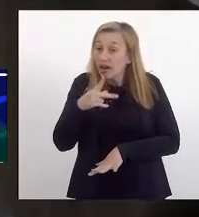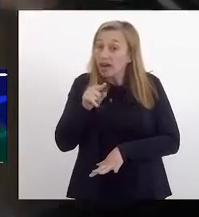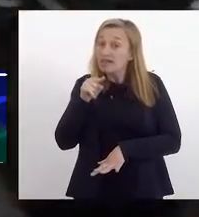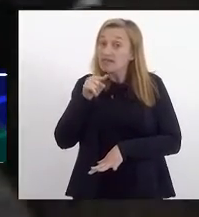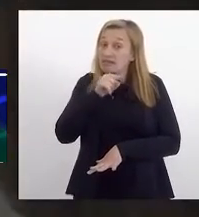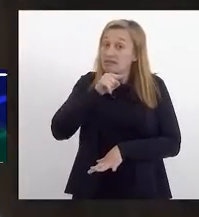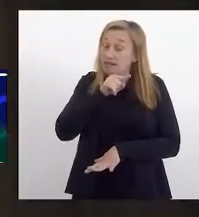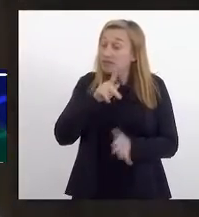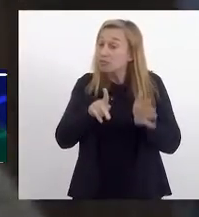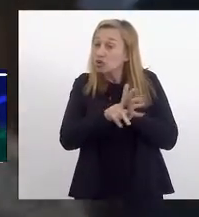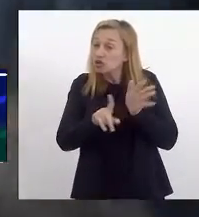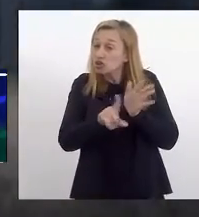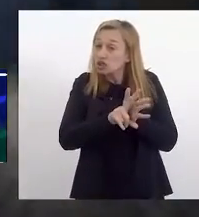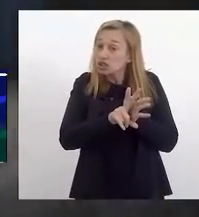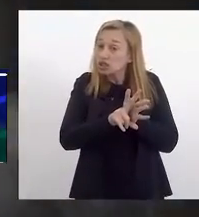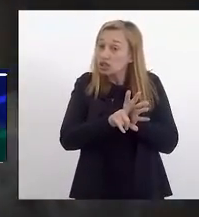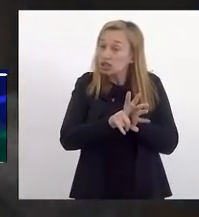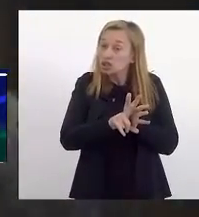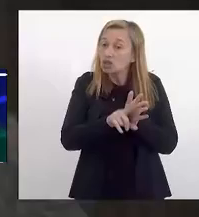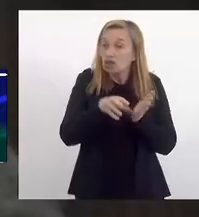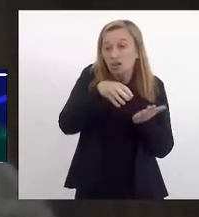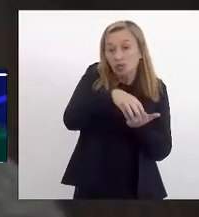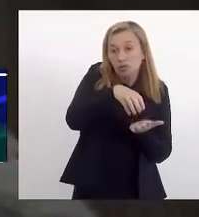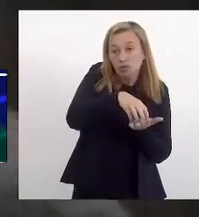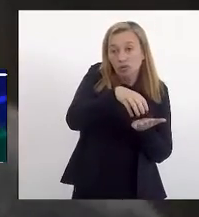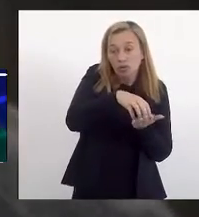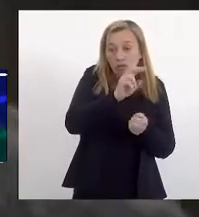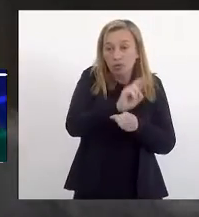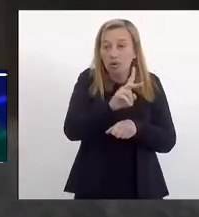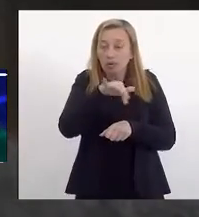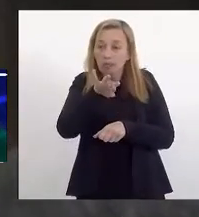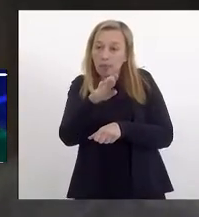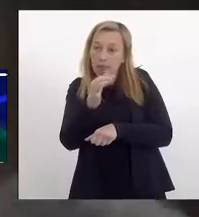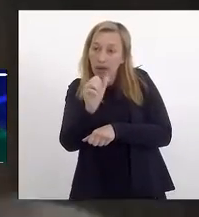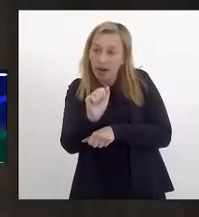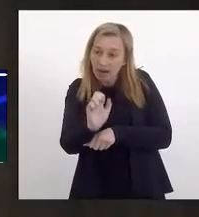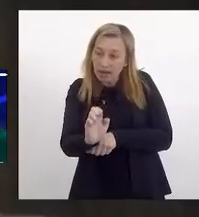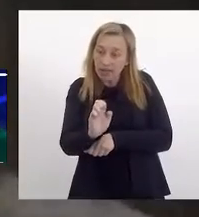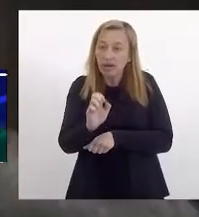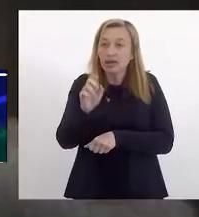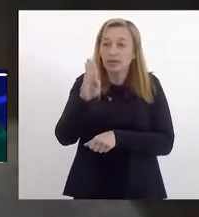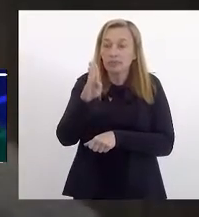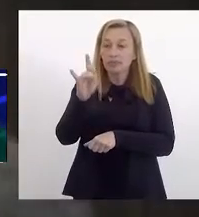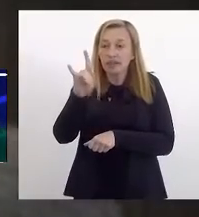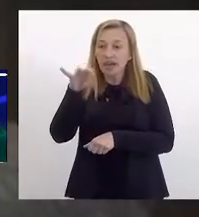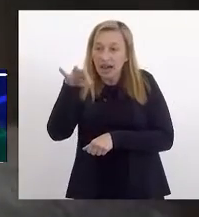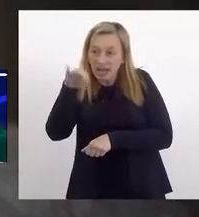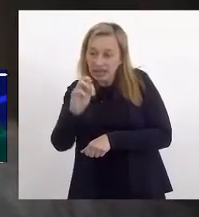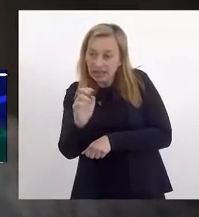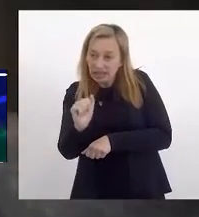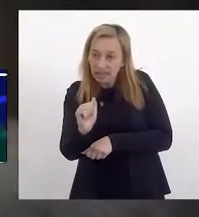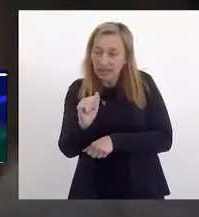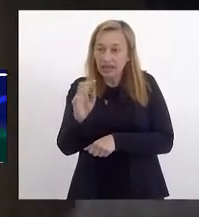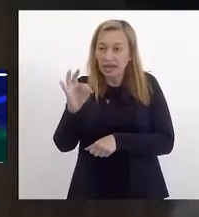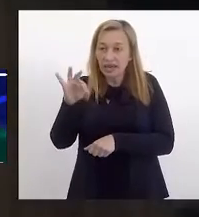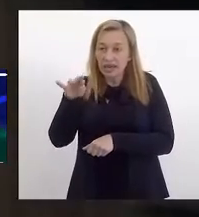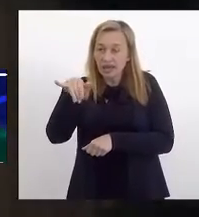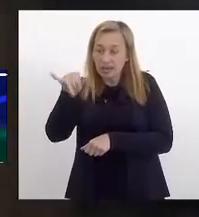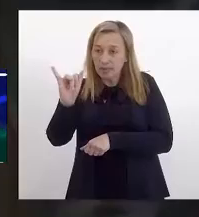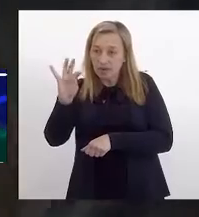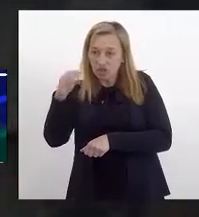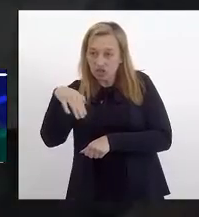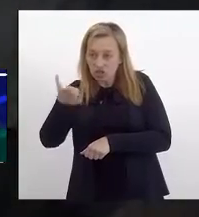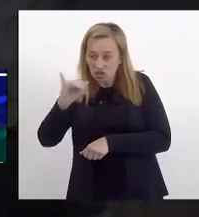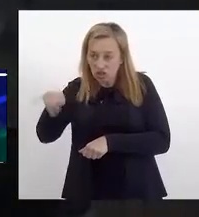esse projeto de lei que institui o Observatório Mãe Beata de Iemanjá é um projeto de lei trazido